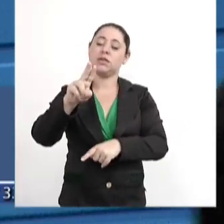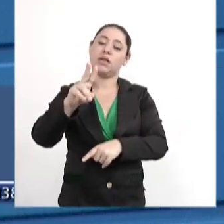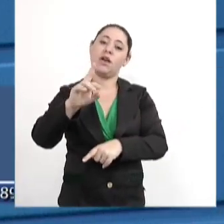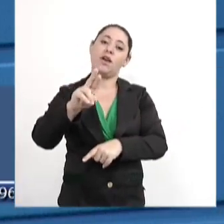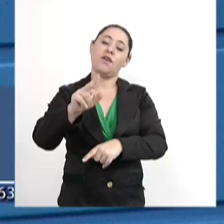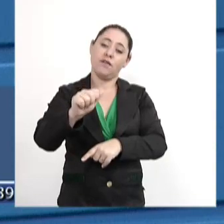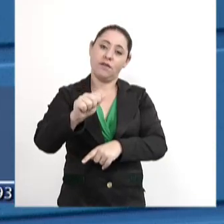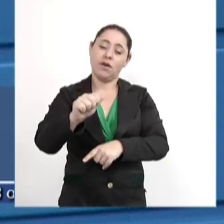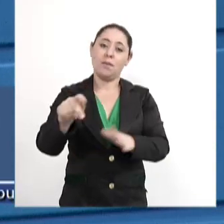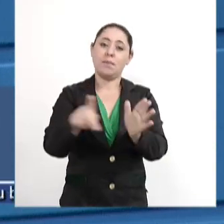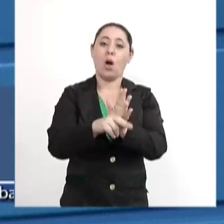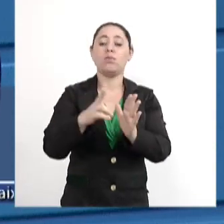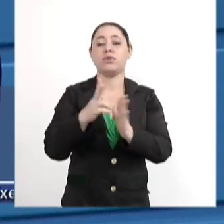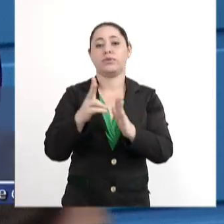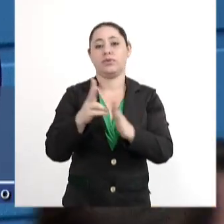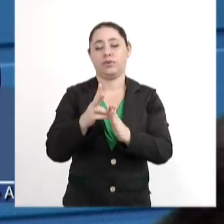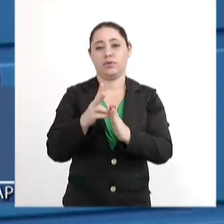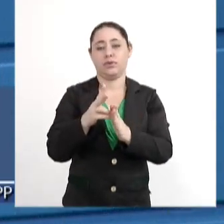de uma reserva indígena